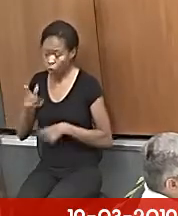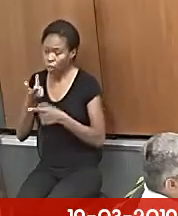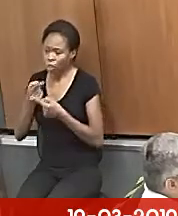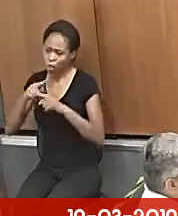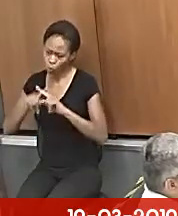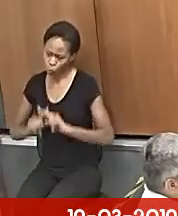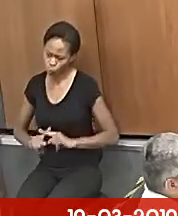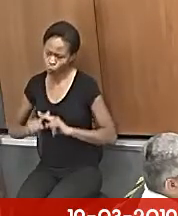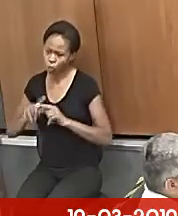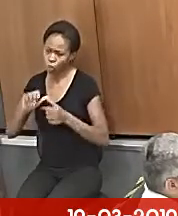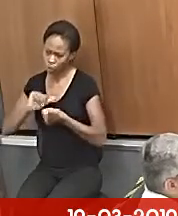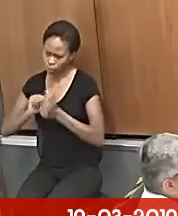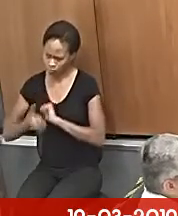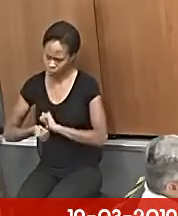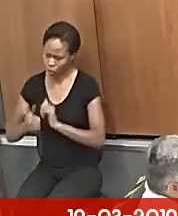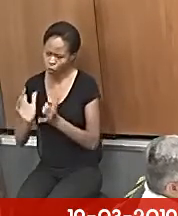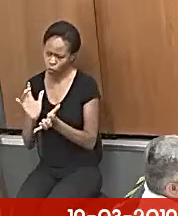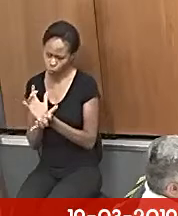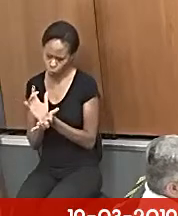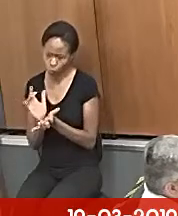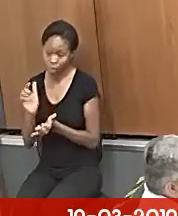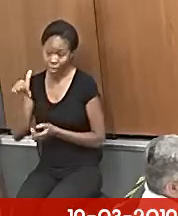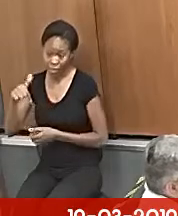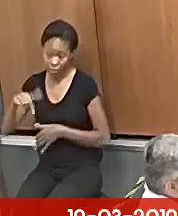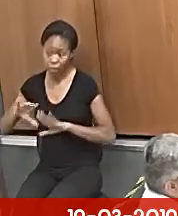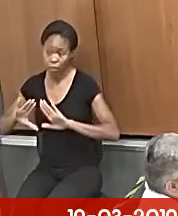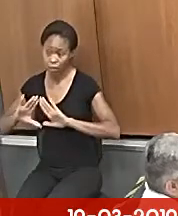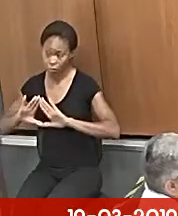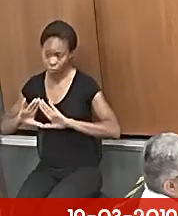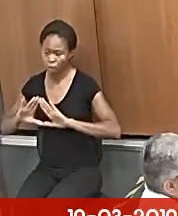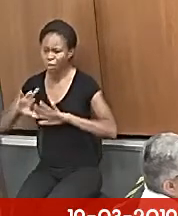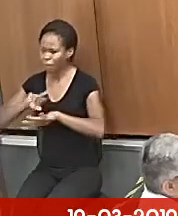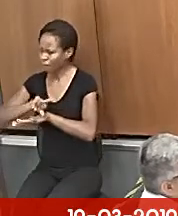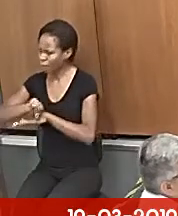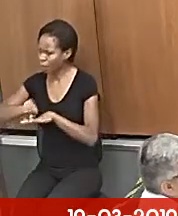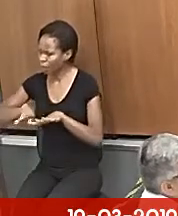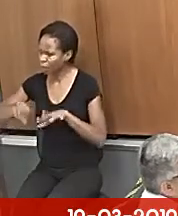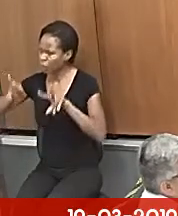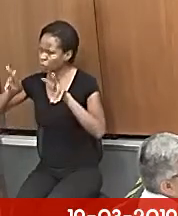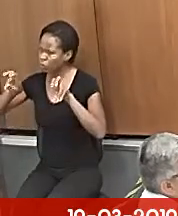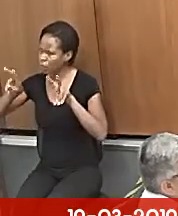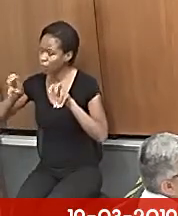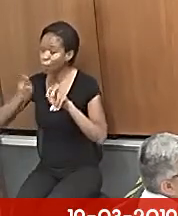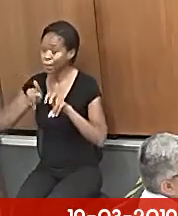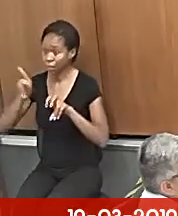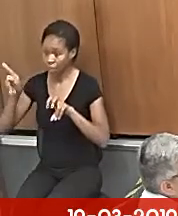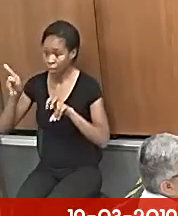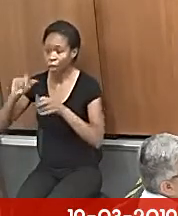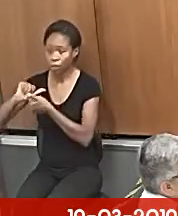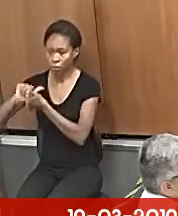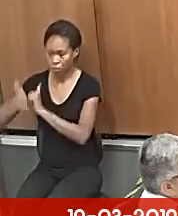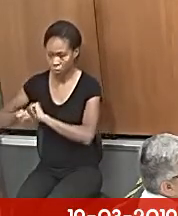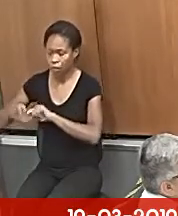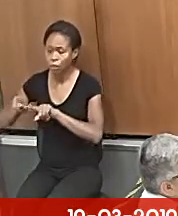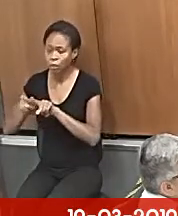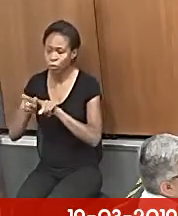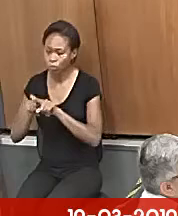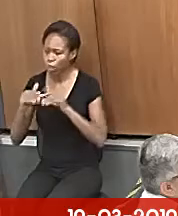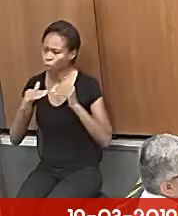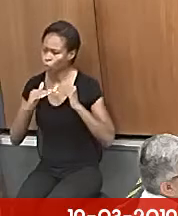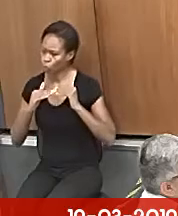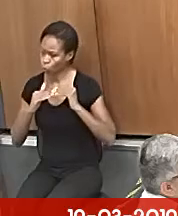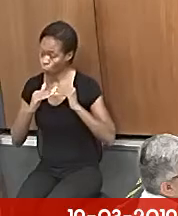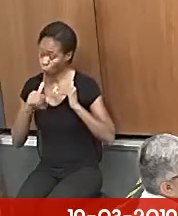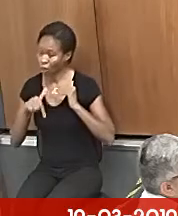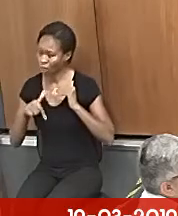assunto é correlato tem muitos assuntos que daqui que podemos ser tratados lá também tem uma audiência pública lhe qual eu presido e